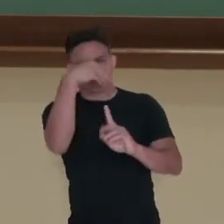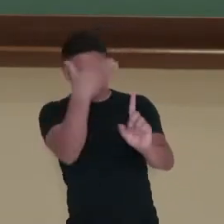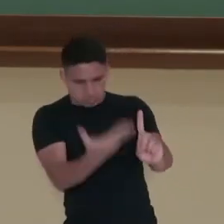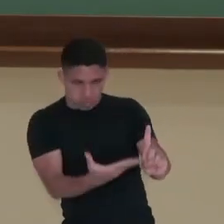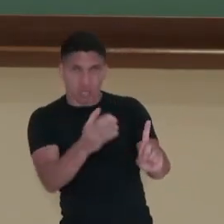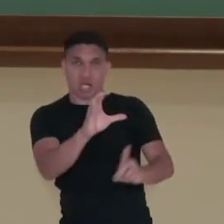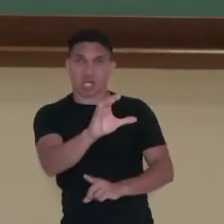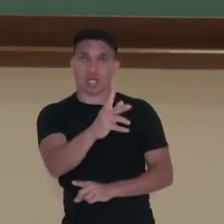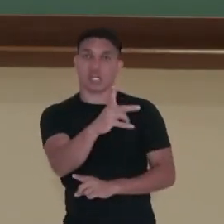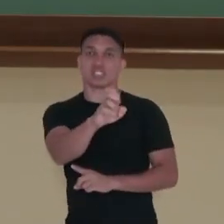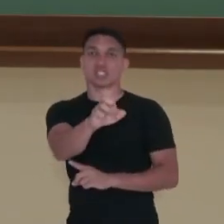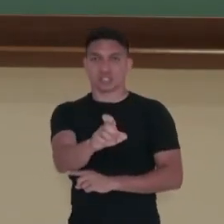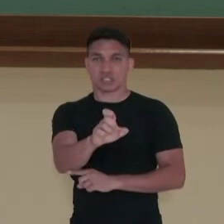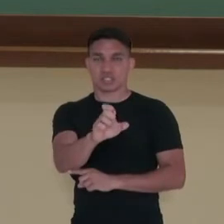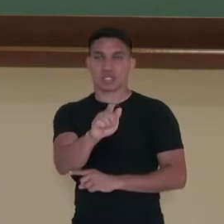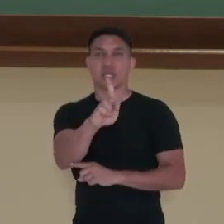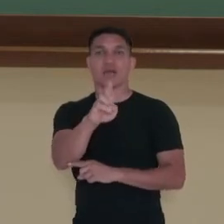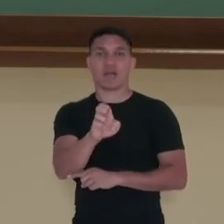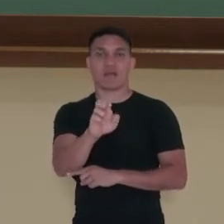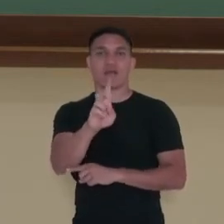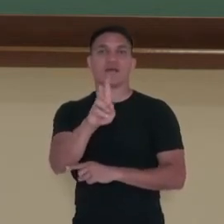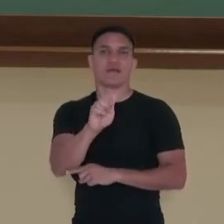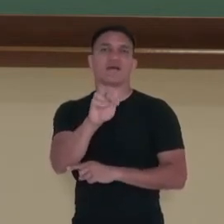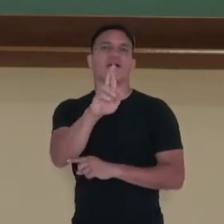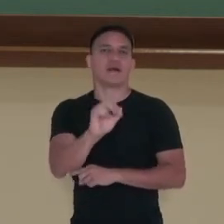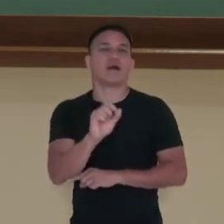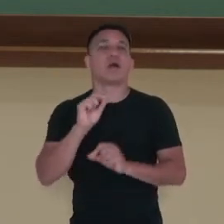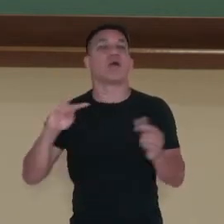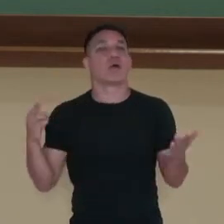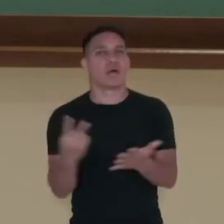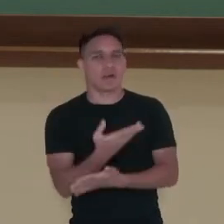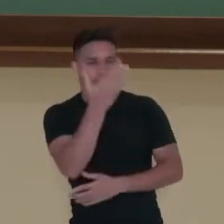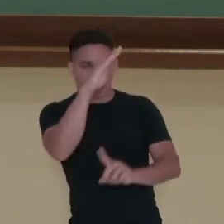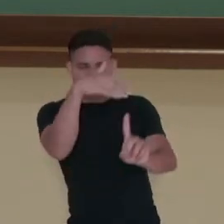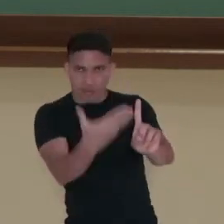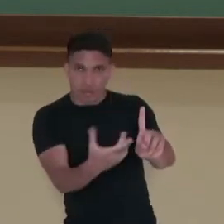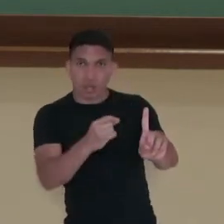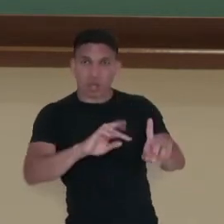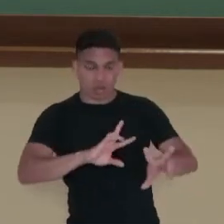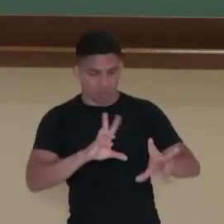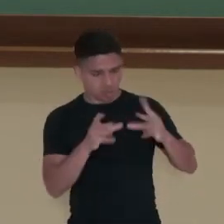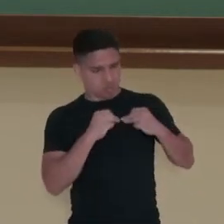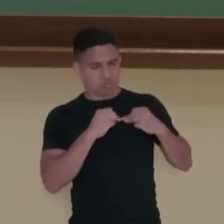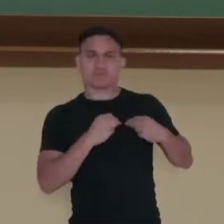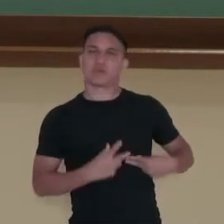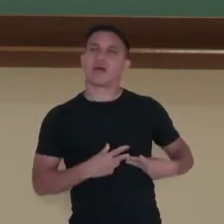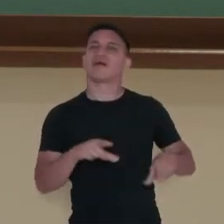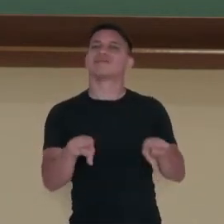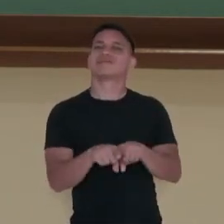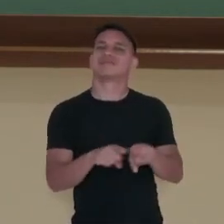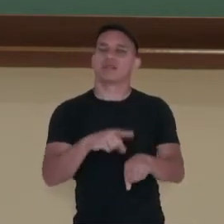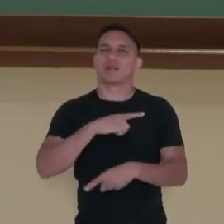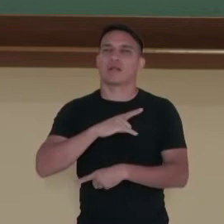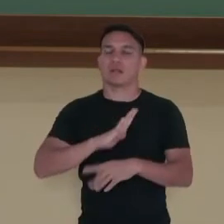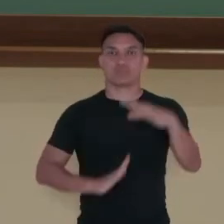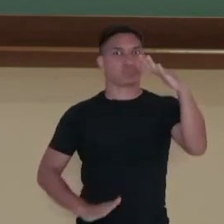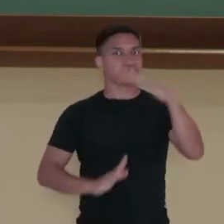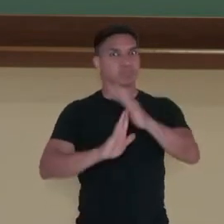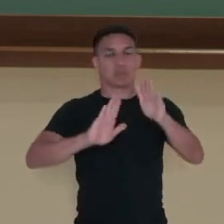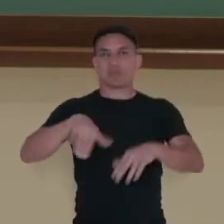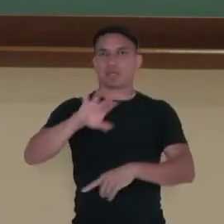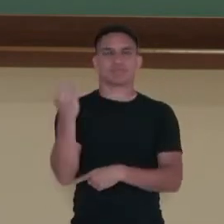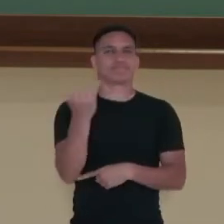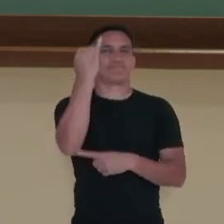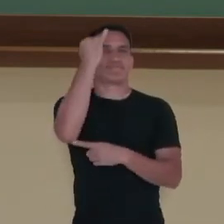da Revolução Cubana de 1959, condecorou ele com a Medalha da Ordem do Cruzeiro do Sul, uma das mais